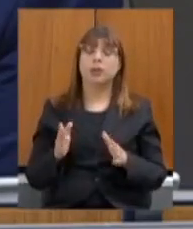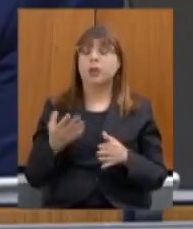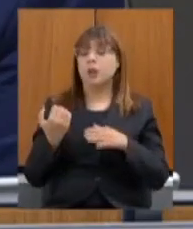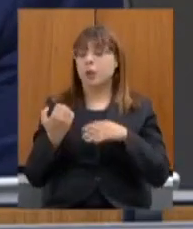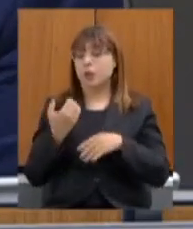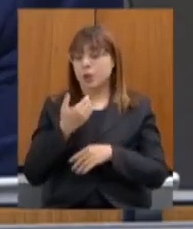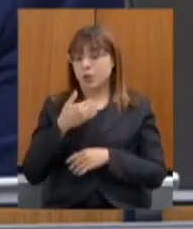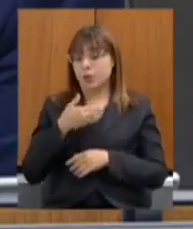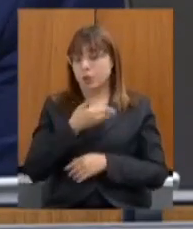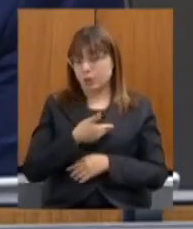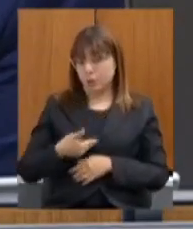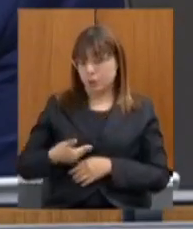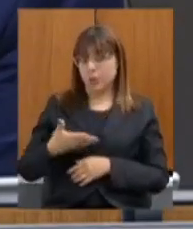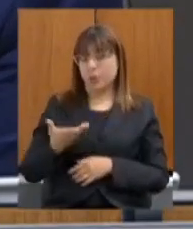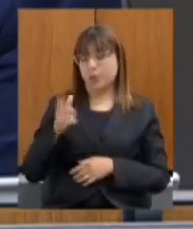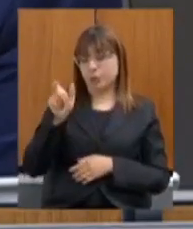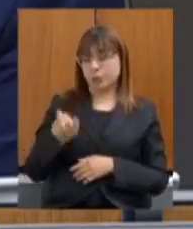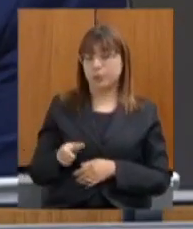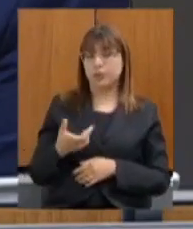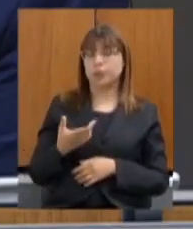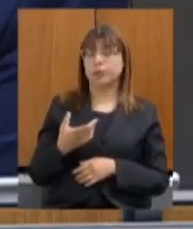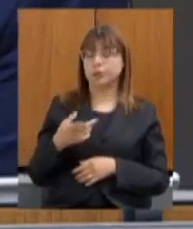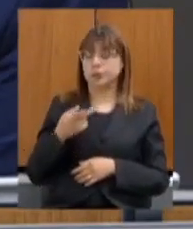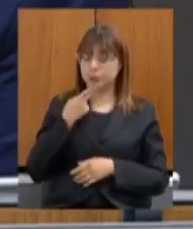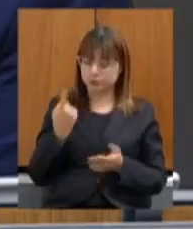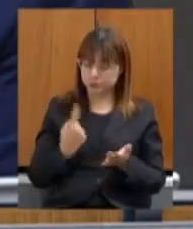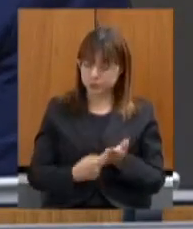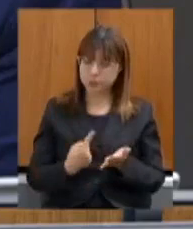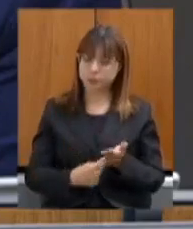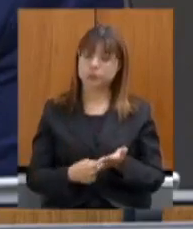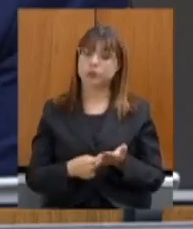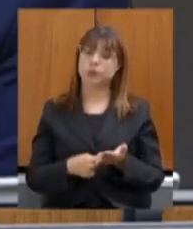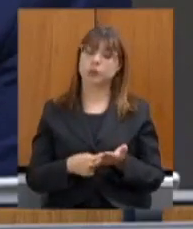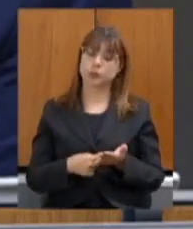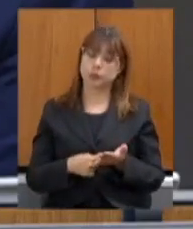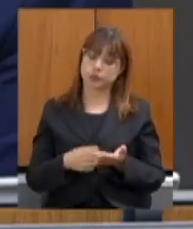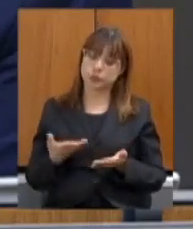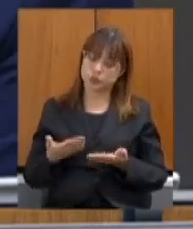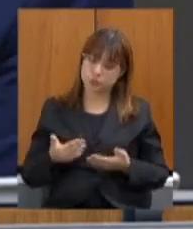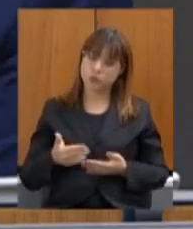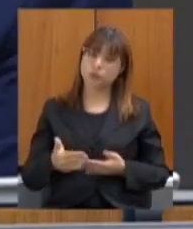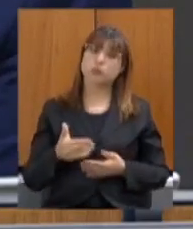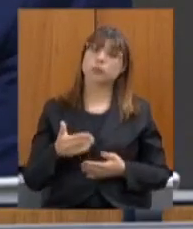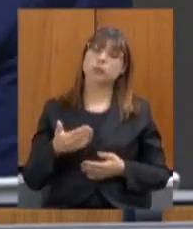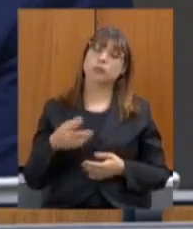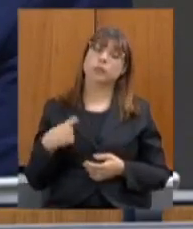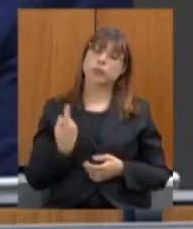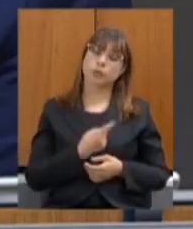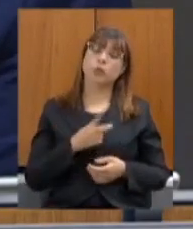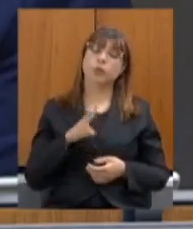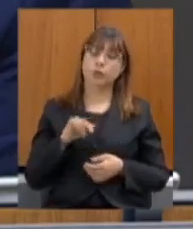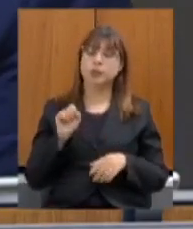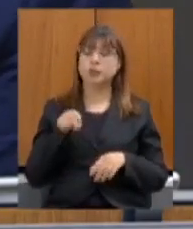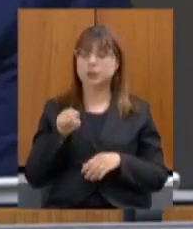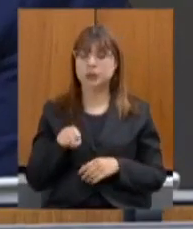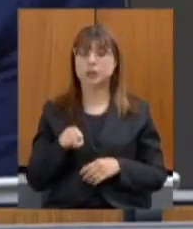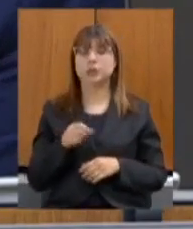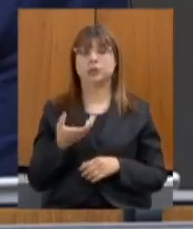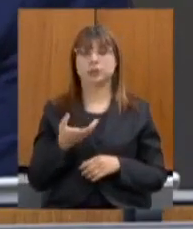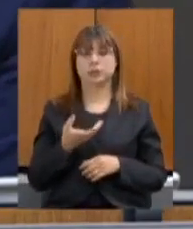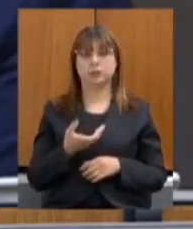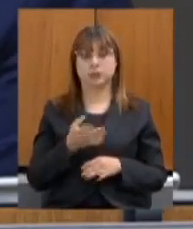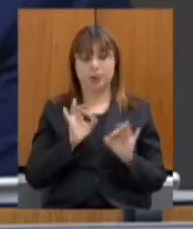o governador aqui afirma o compromisso dele, reafirma o compromisso dele de que este governo irá apresentar e irá colocar em prática, tirar do papel